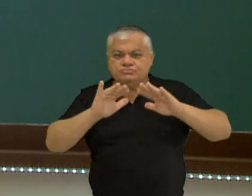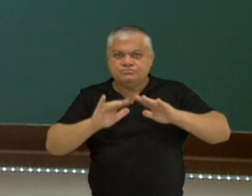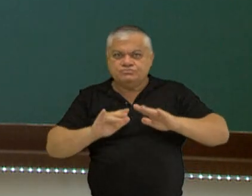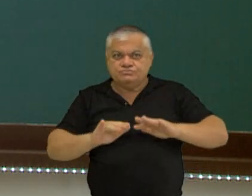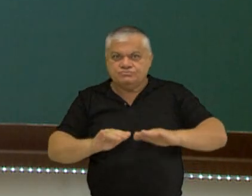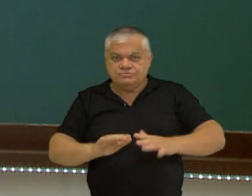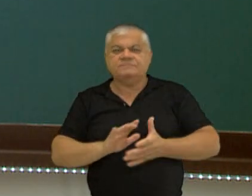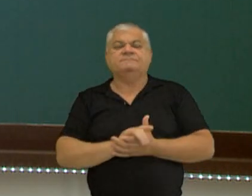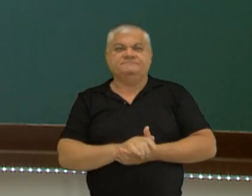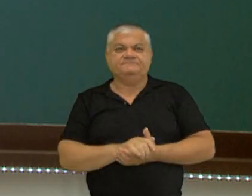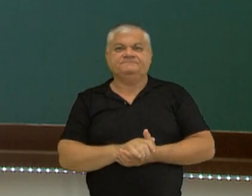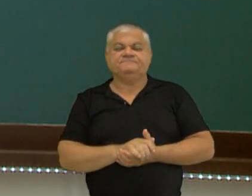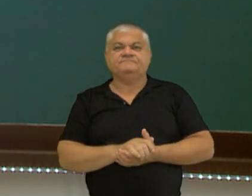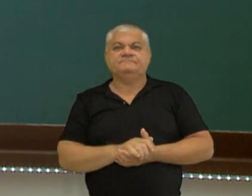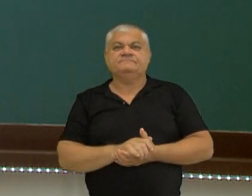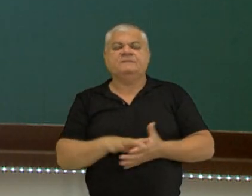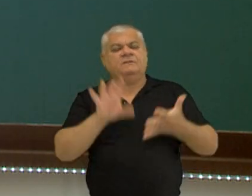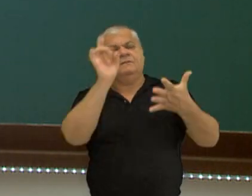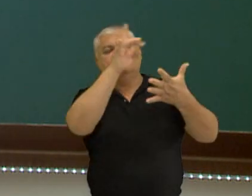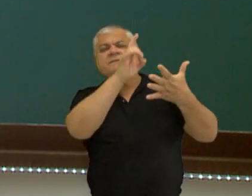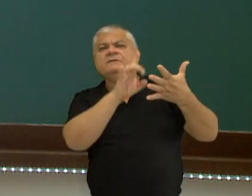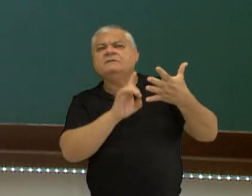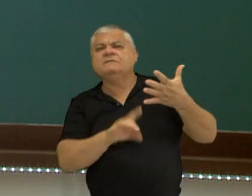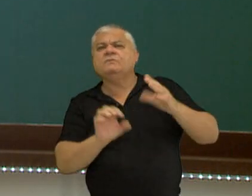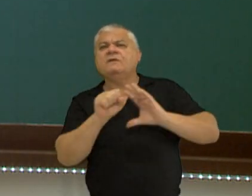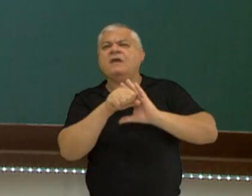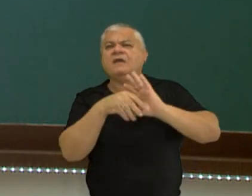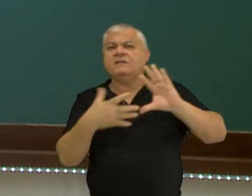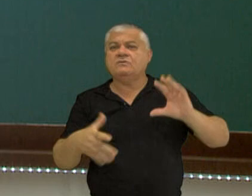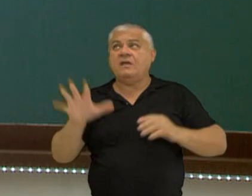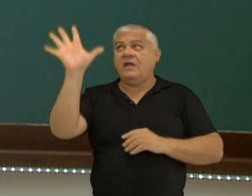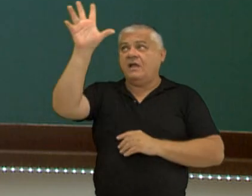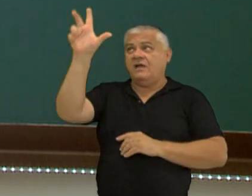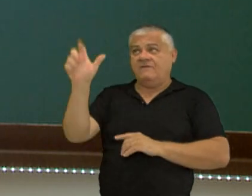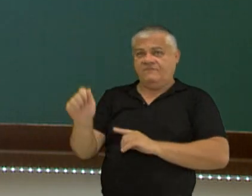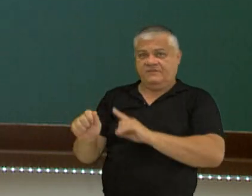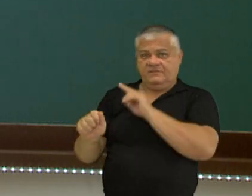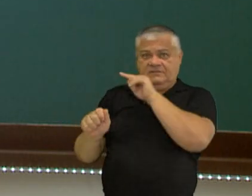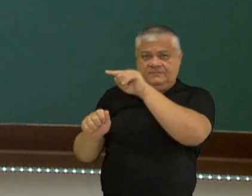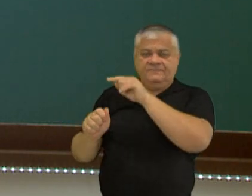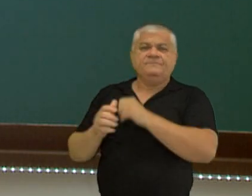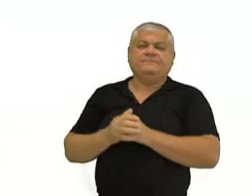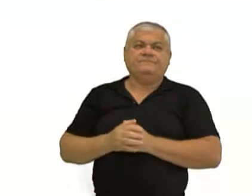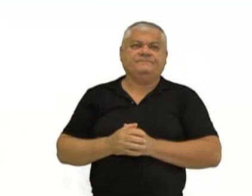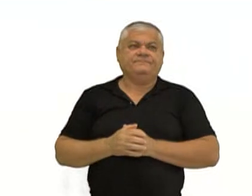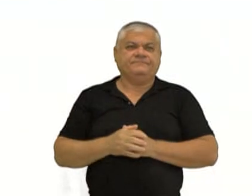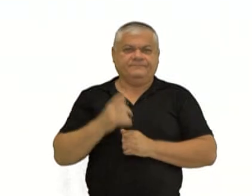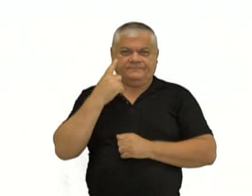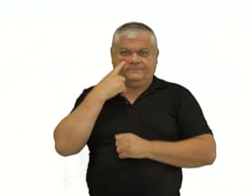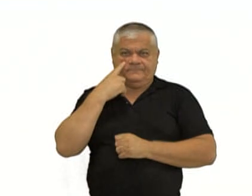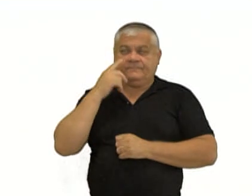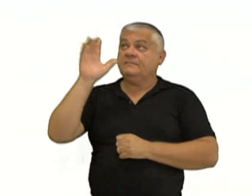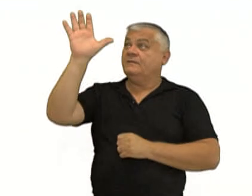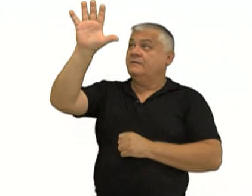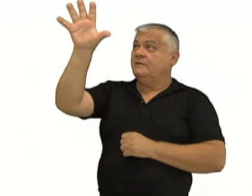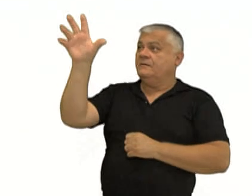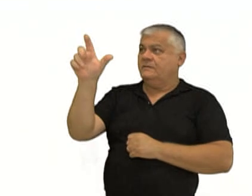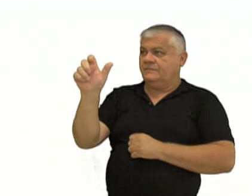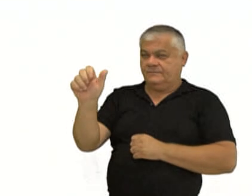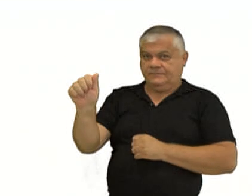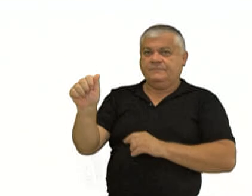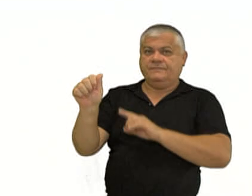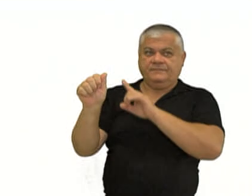vai falar um pouquinho das características de cada um deles, começando pela África. Então aqui nós temos um mapa do